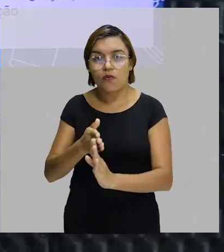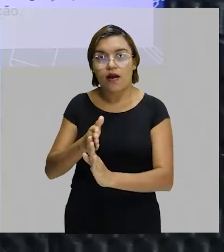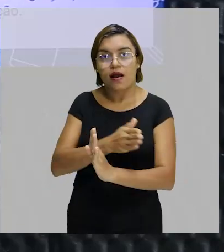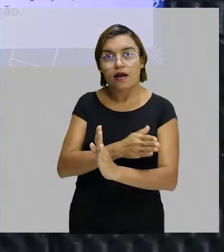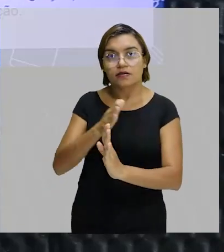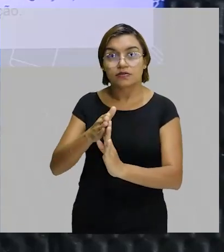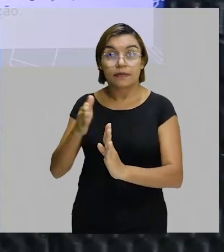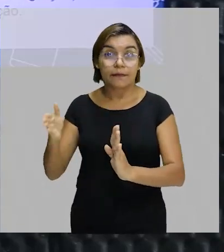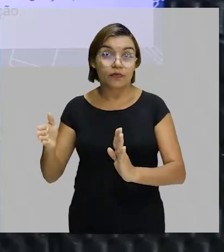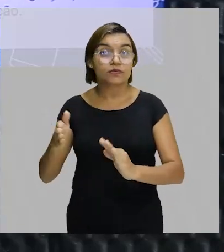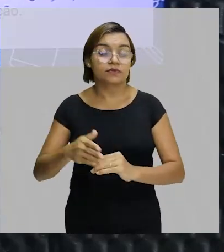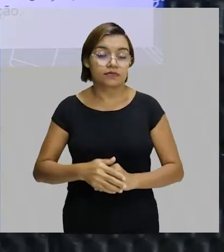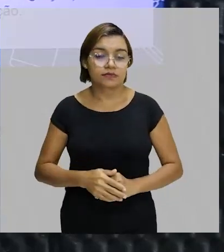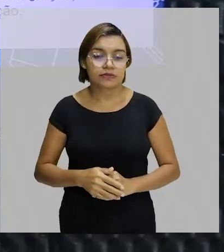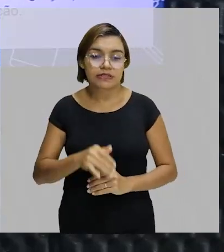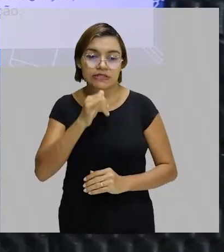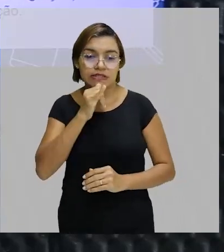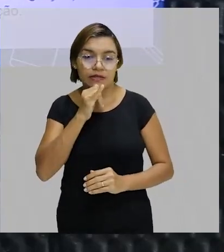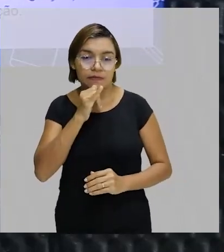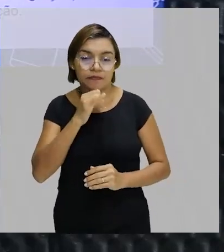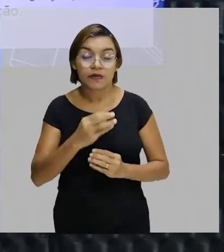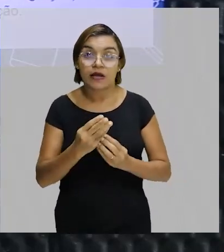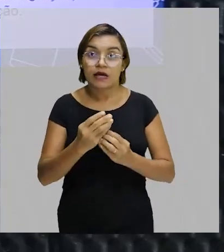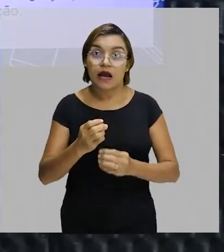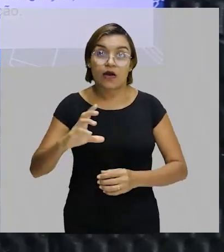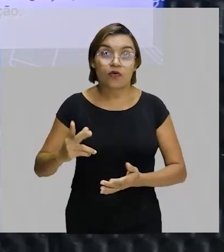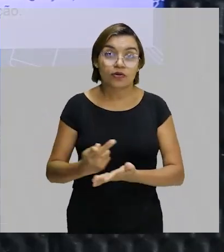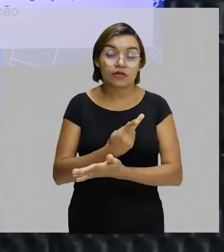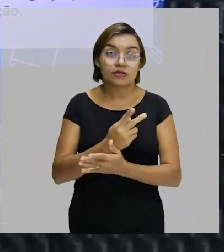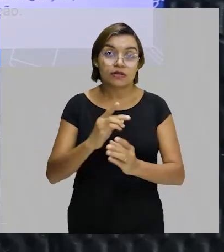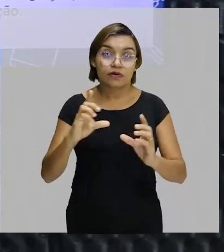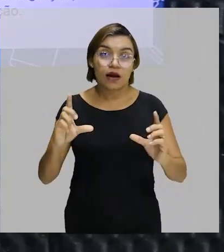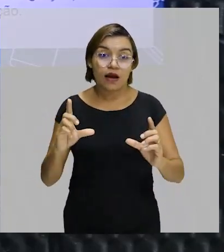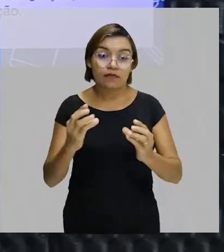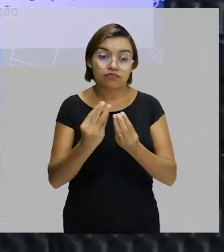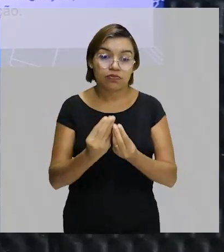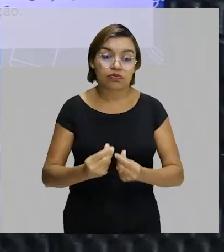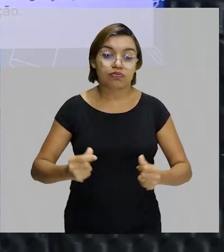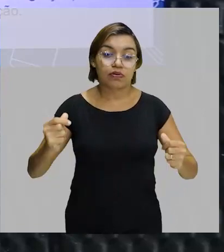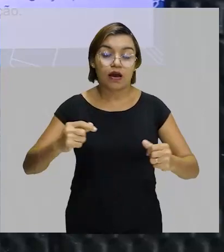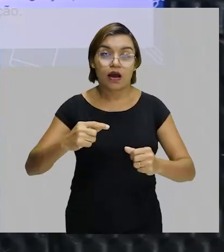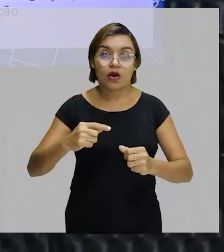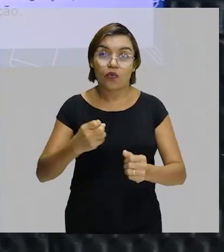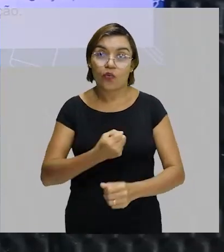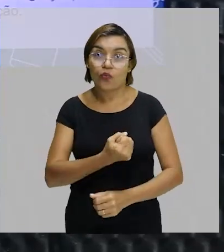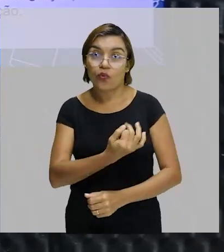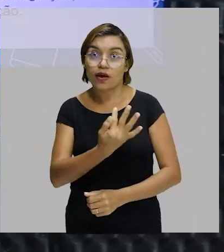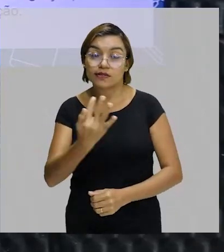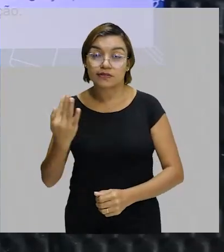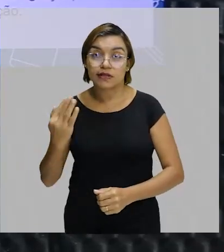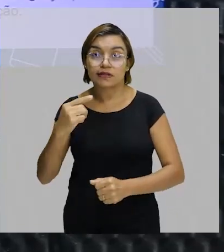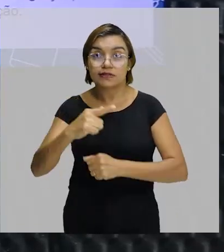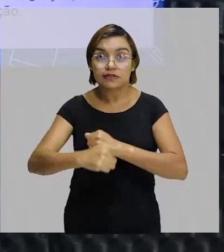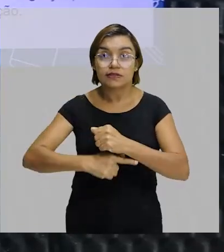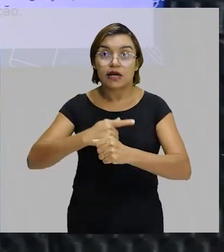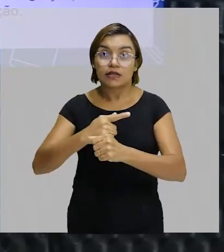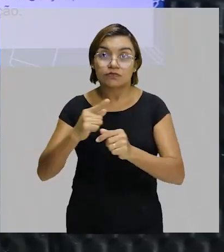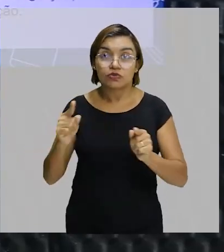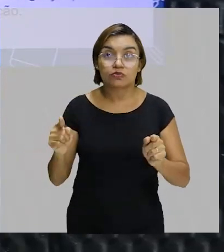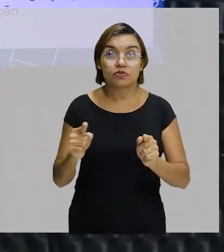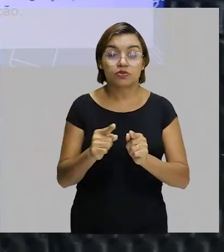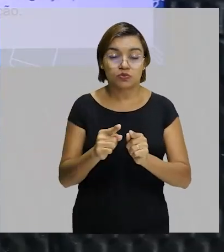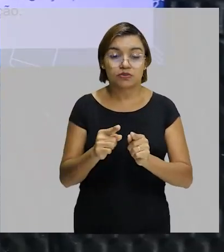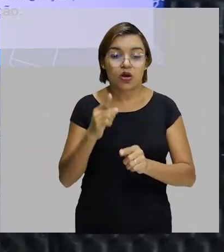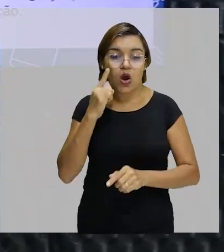a quantidade de átomos vai diminuir, por isso que eu coloquei aqui a observação. Quando formos calcular essa velocidade,